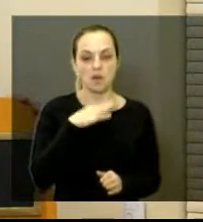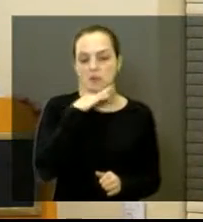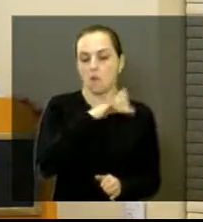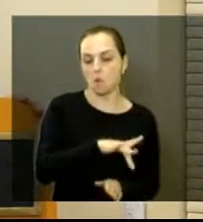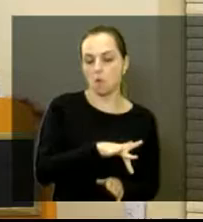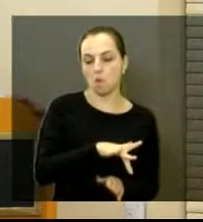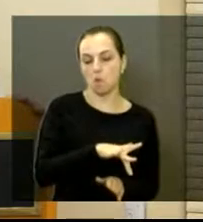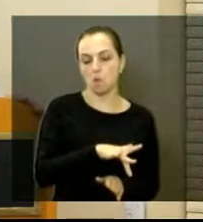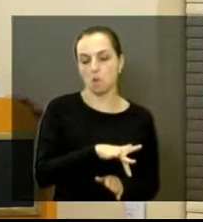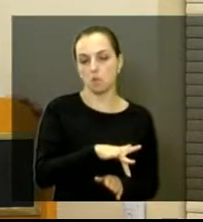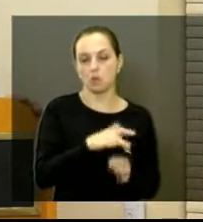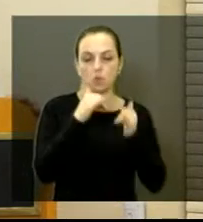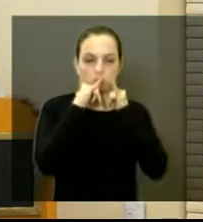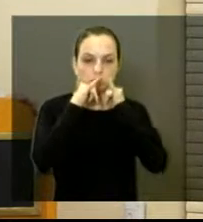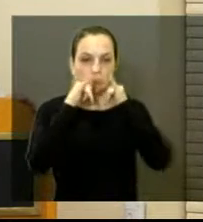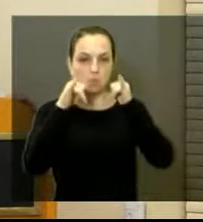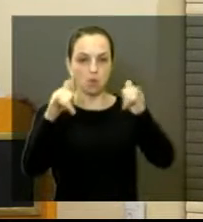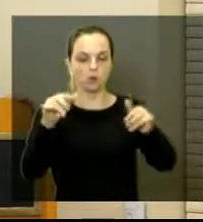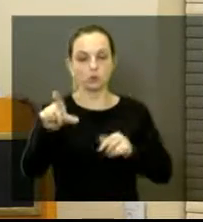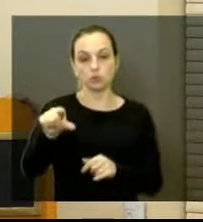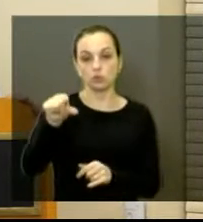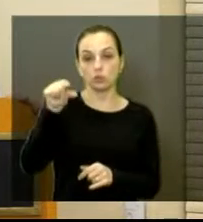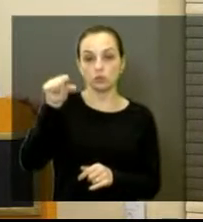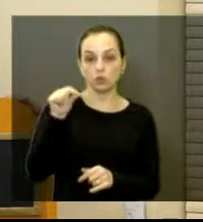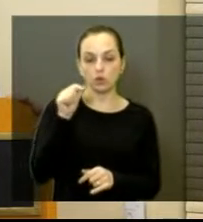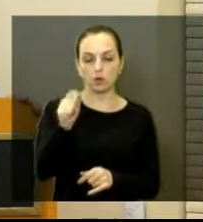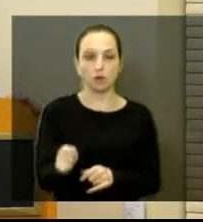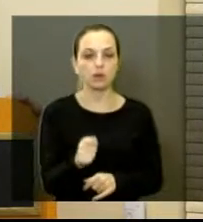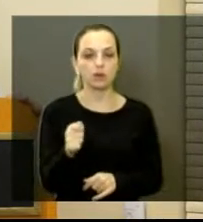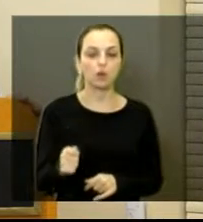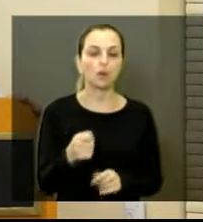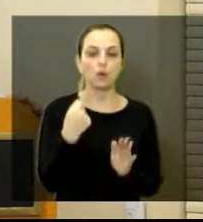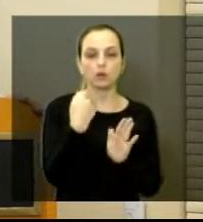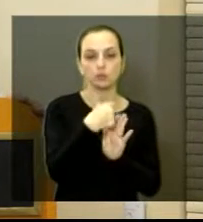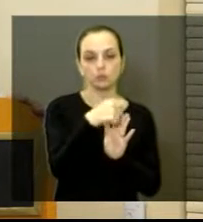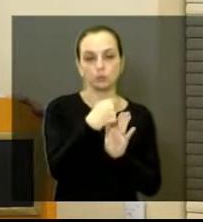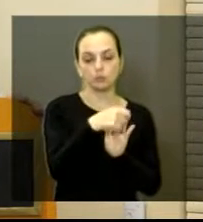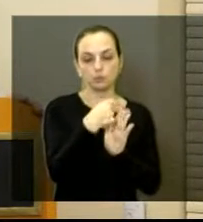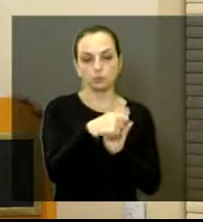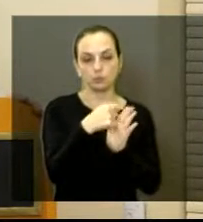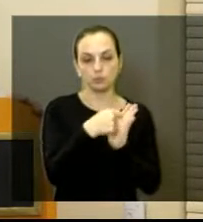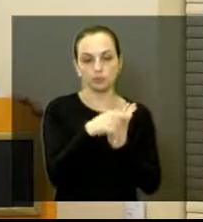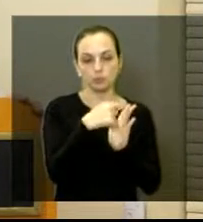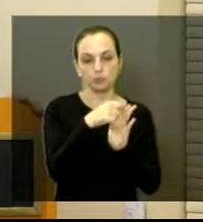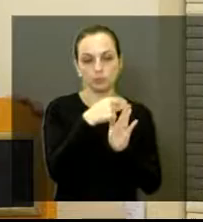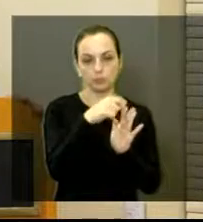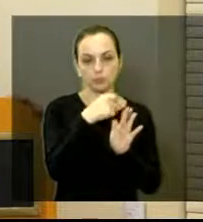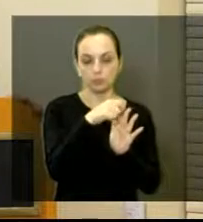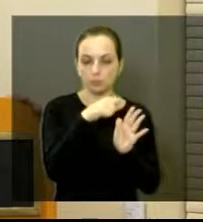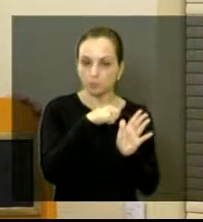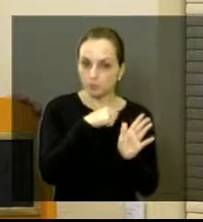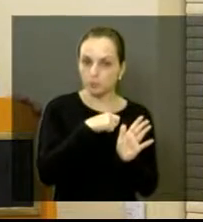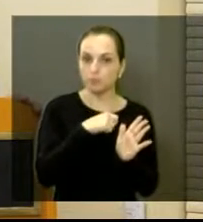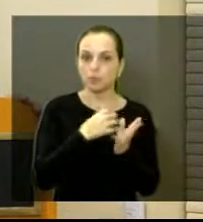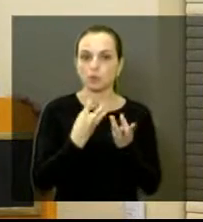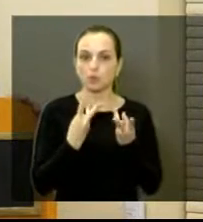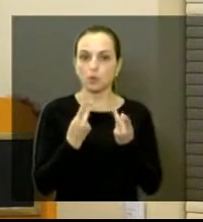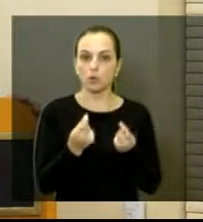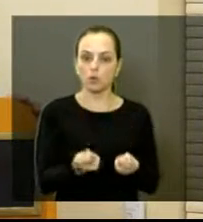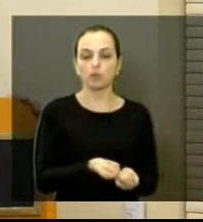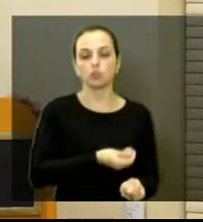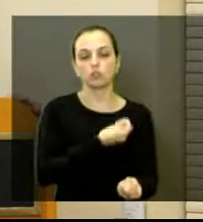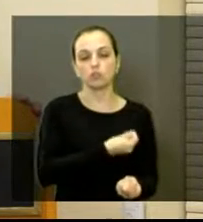nacionais e internacionais, elegem Araraquara em vários itens, não só sobre qualidade de vida, mas a